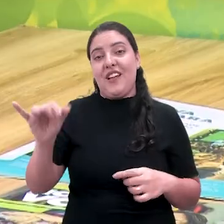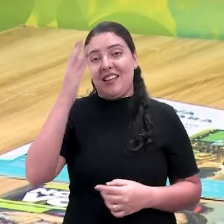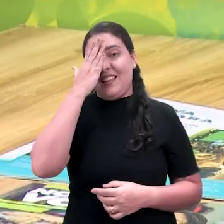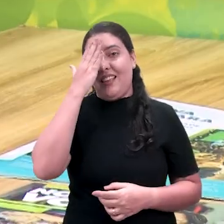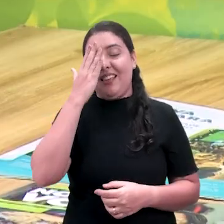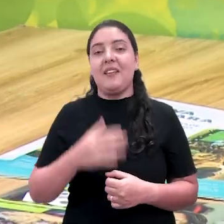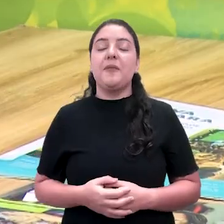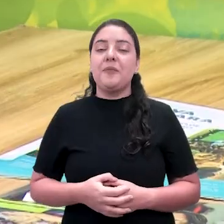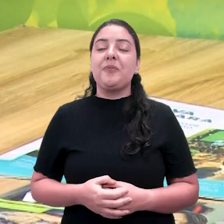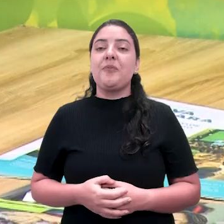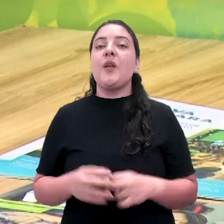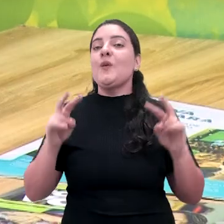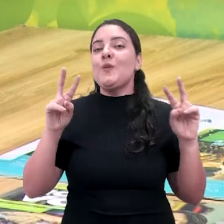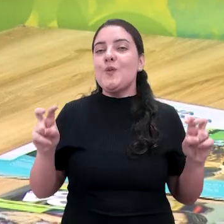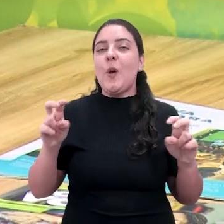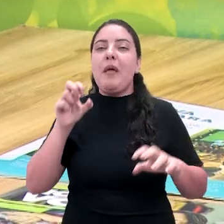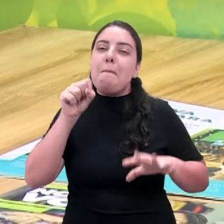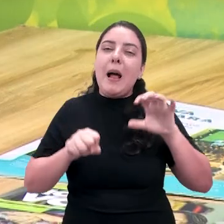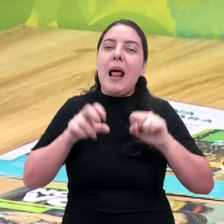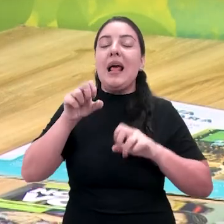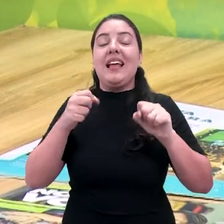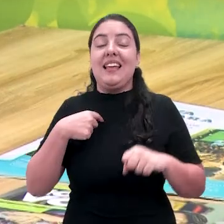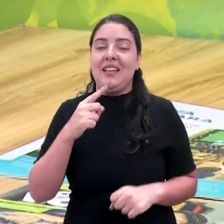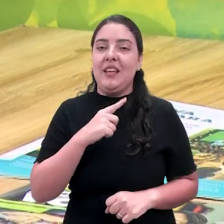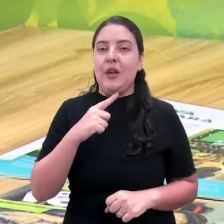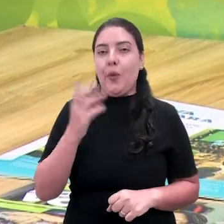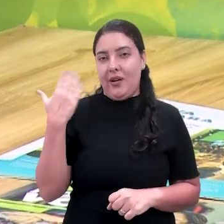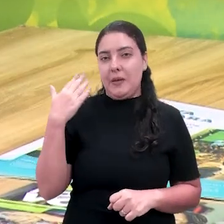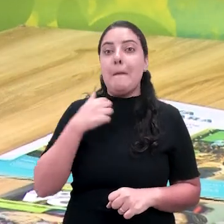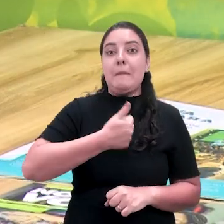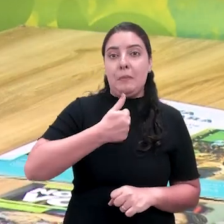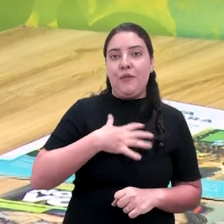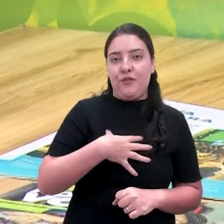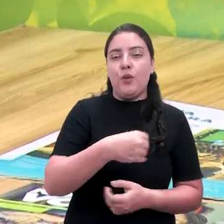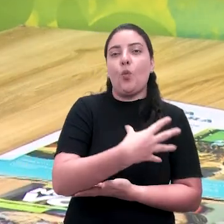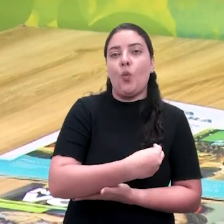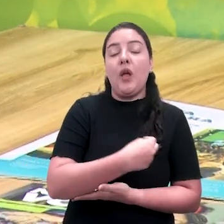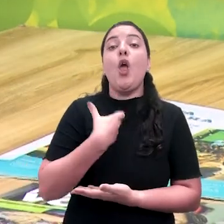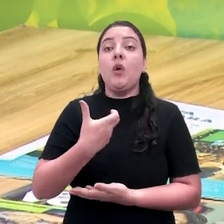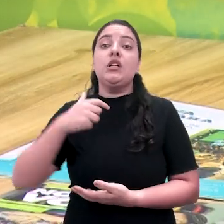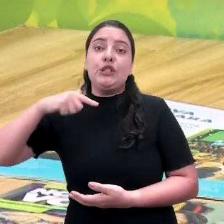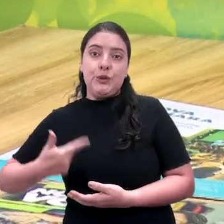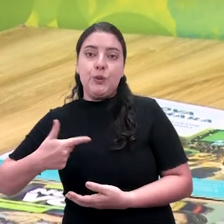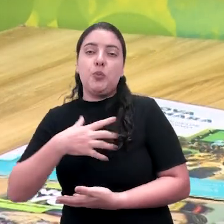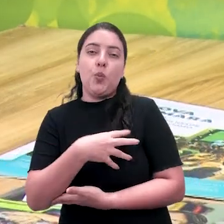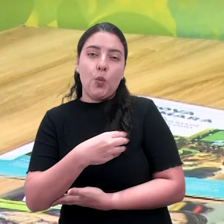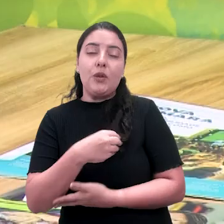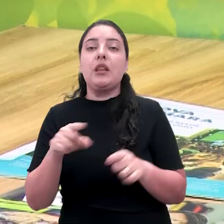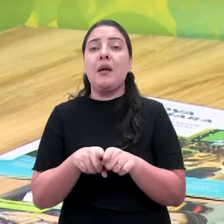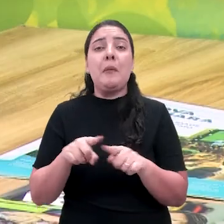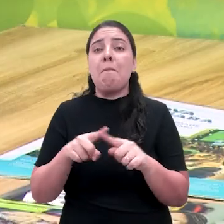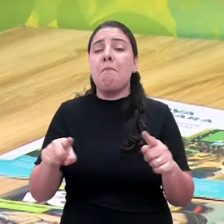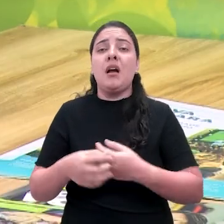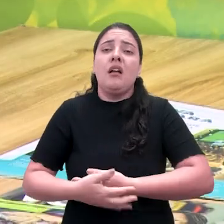E é interessante, você falou isso, né? Essa questão do escalar, né? Eu amamentei o meu primeiro filho e eu queria muito amamentar a segunda. E eu ficava pensando, mas eu não